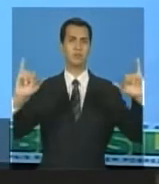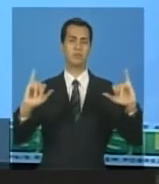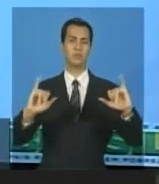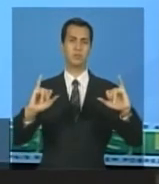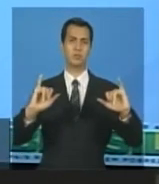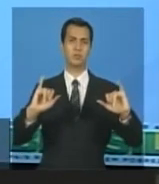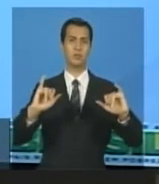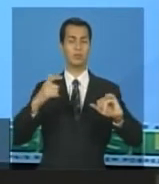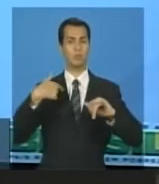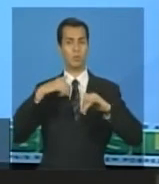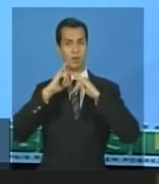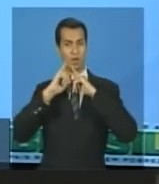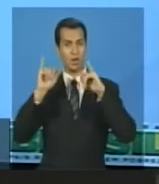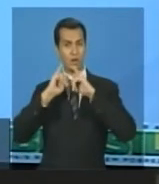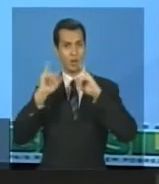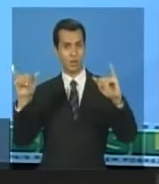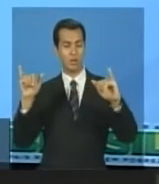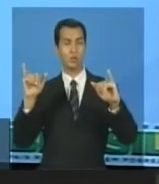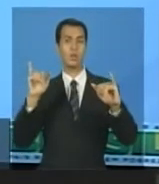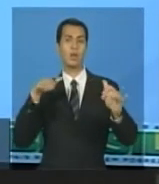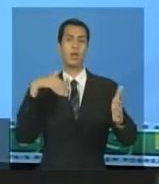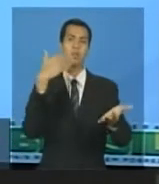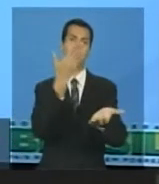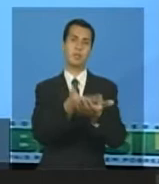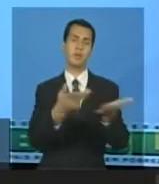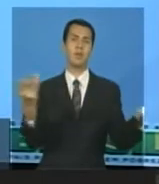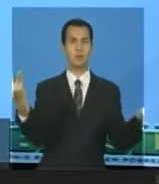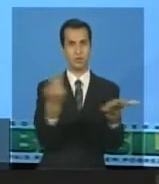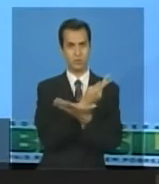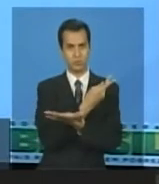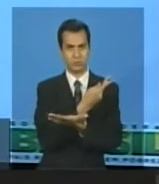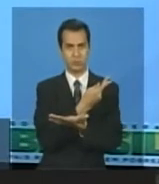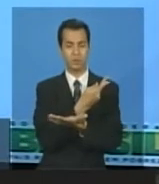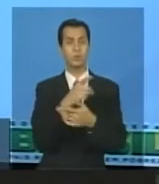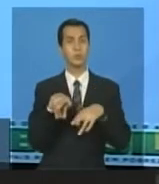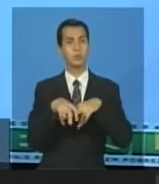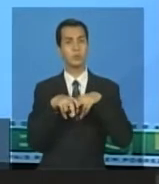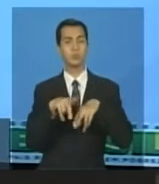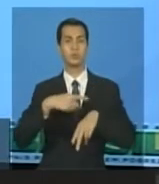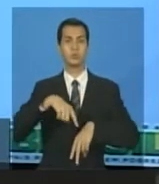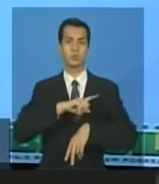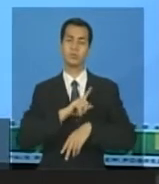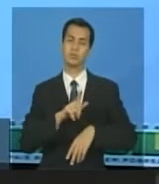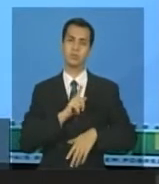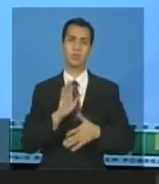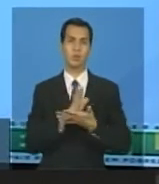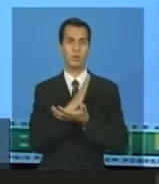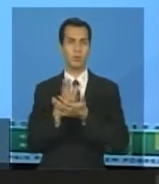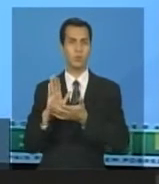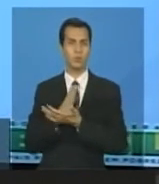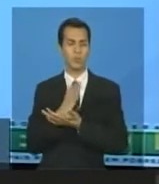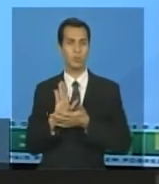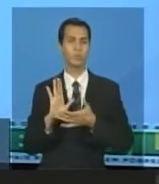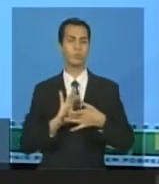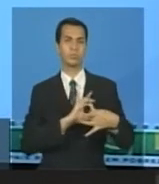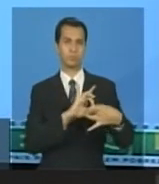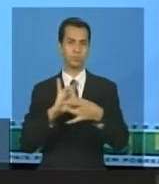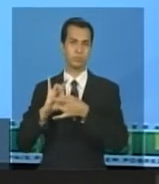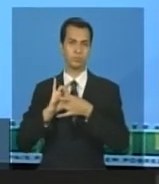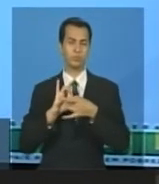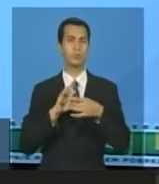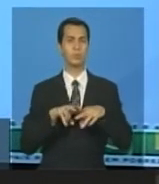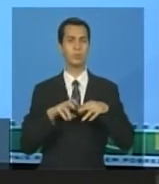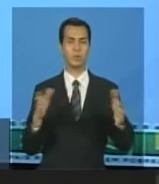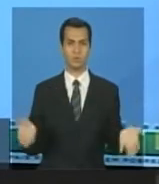entre o alerta e o impacto próximas contamos com a colaboração de diversos órgãos e recentemente foi criado o centro Nacional de monitoramento